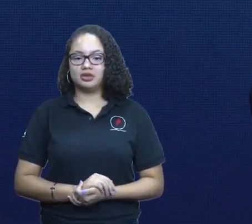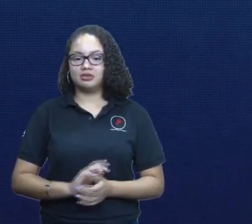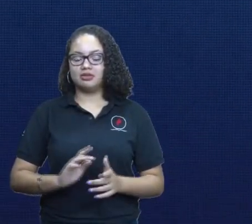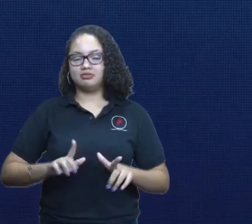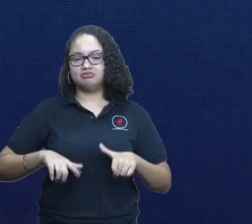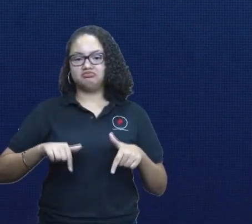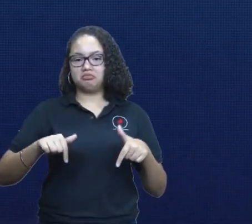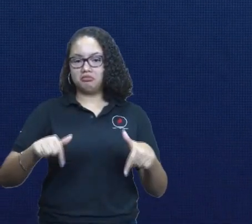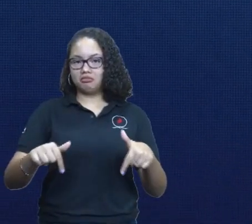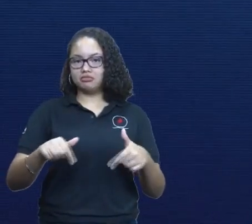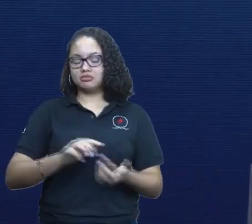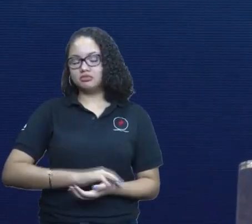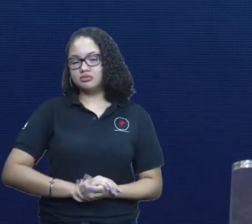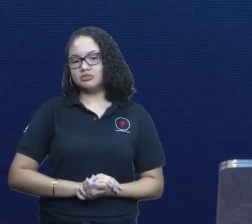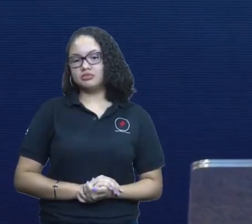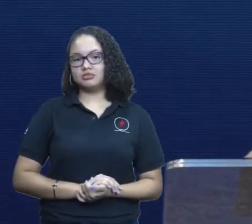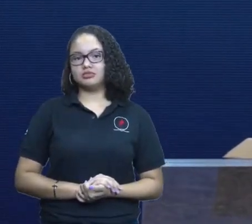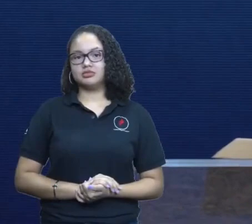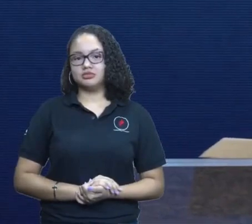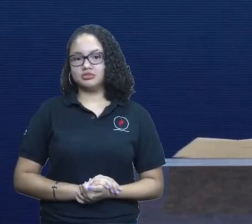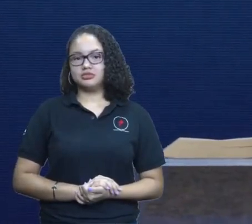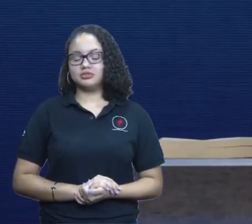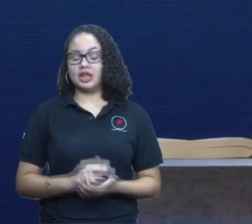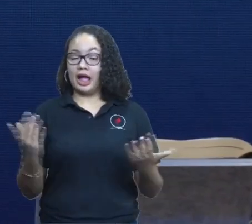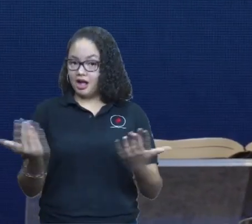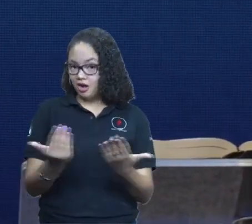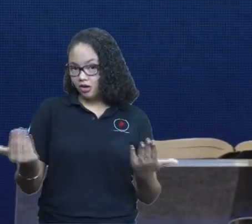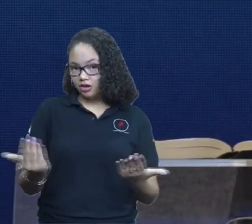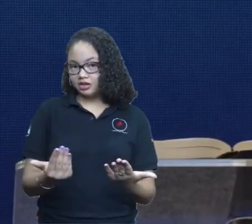muito fraco diga haja agora